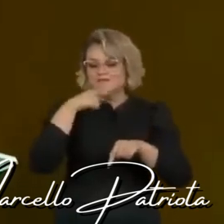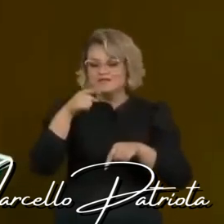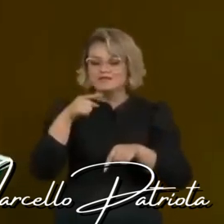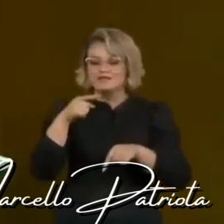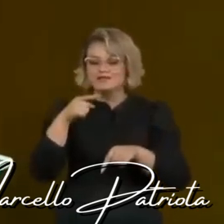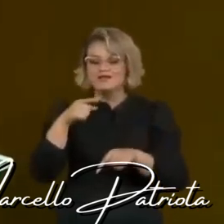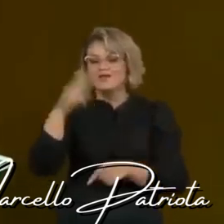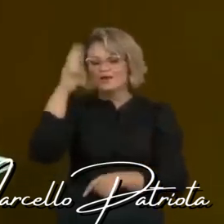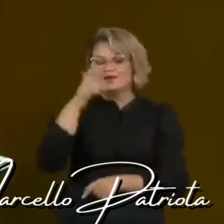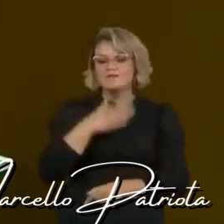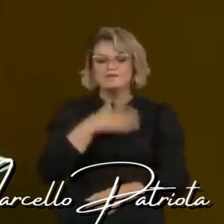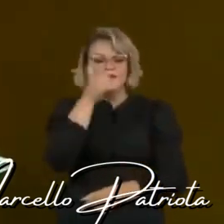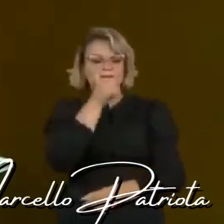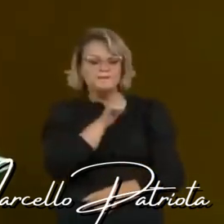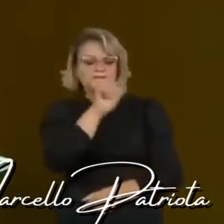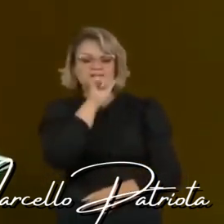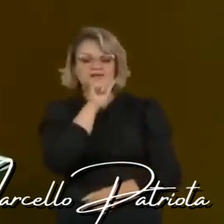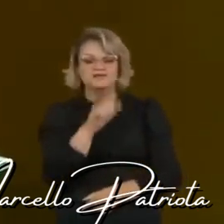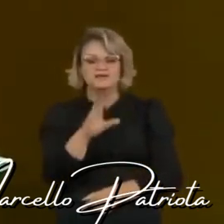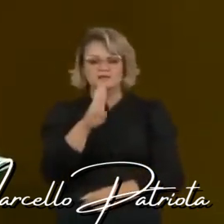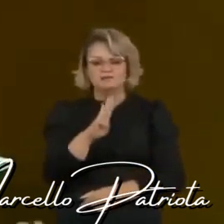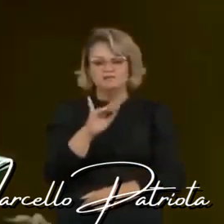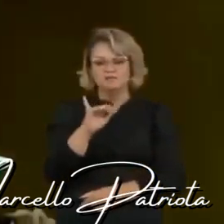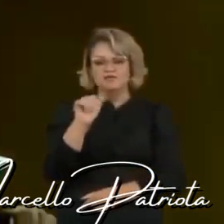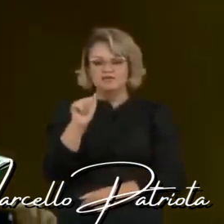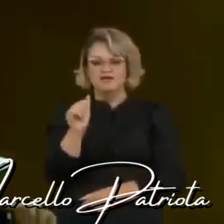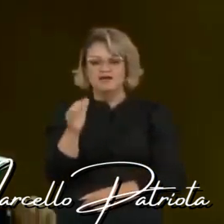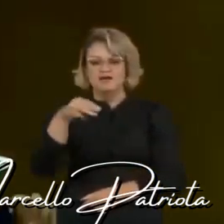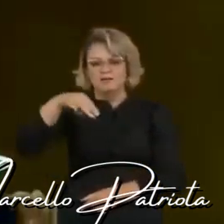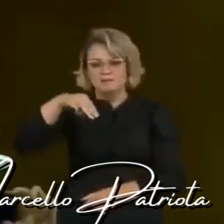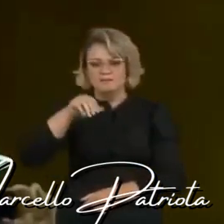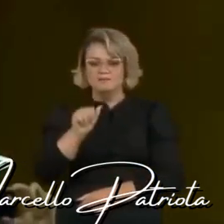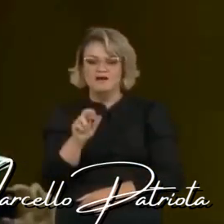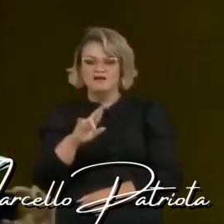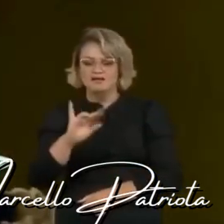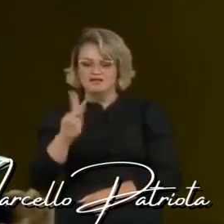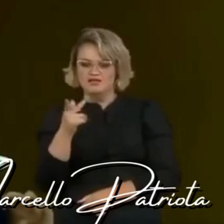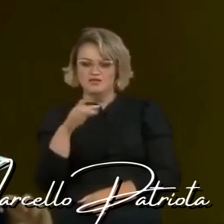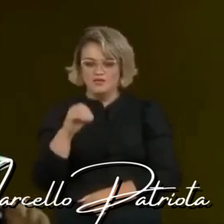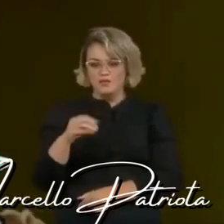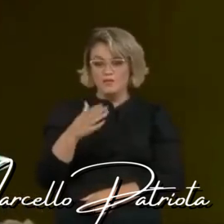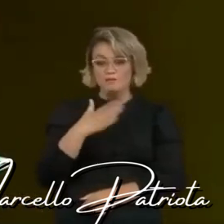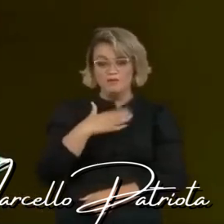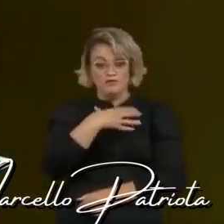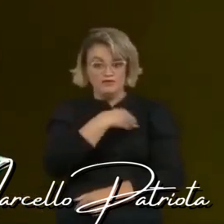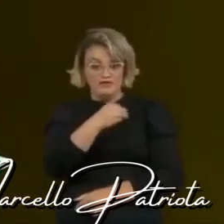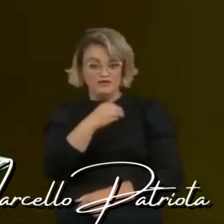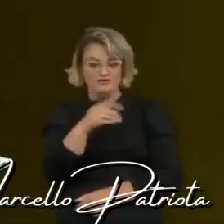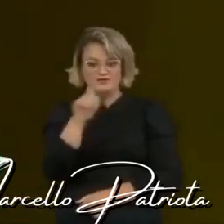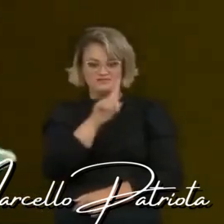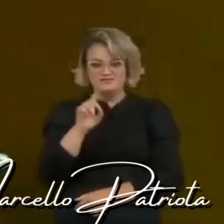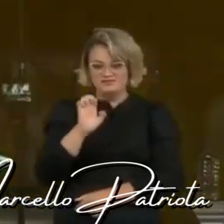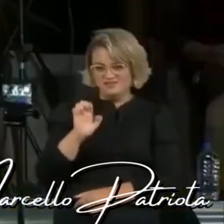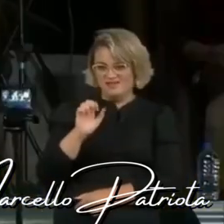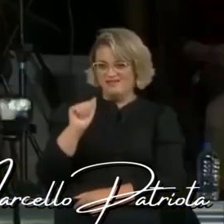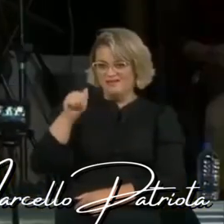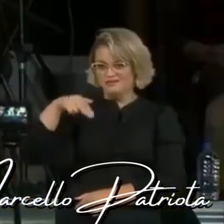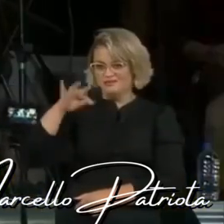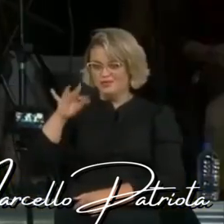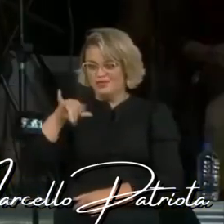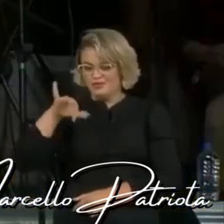de minha mãe, Bia Marinho, e do meu filho, Zé Antônio. Meu filho, presidente, da última vez que eu restei para o